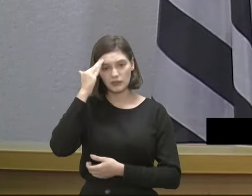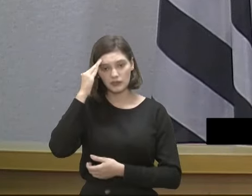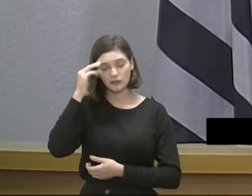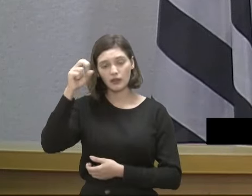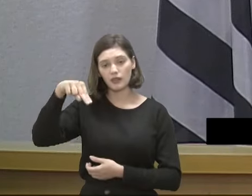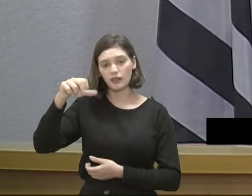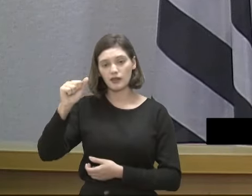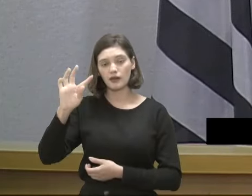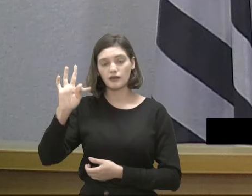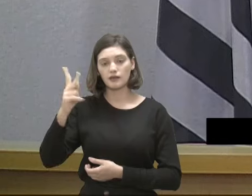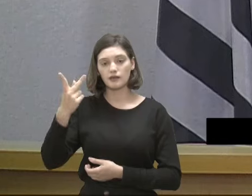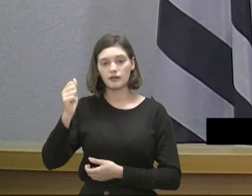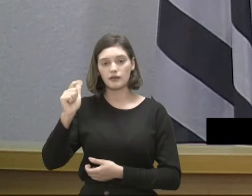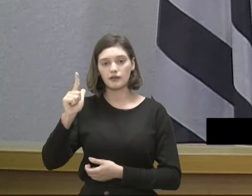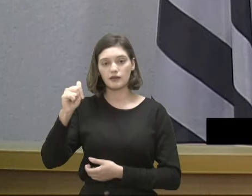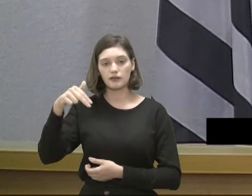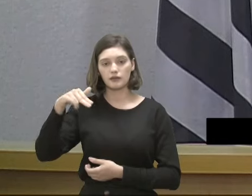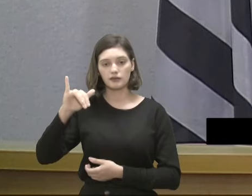Nataline.